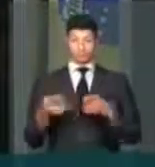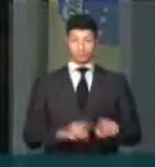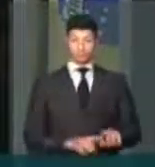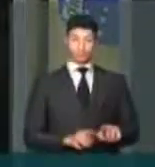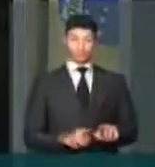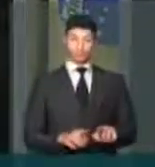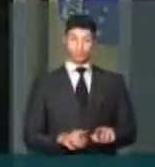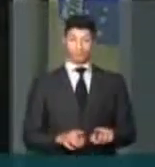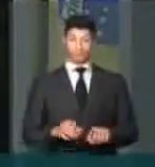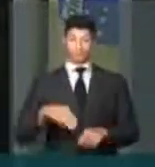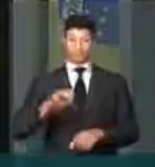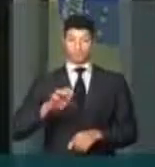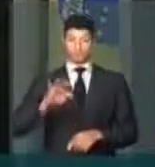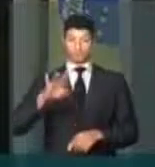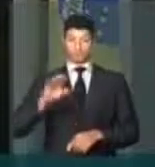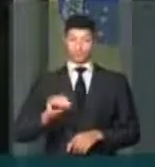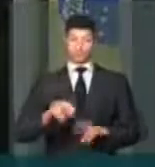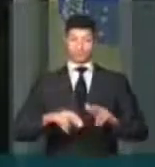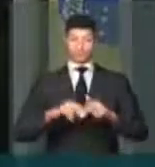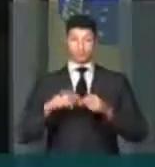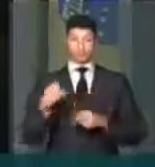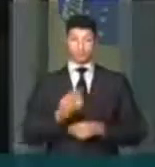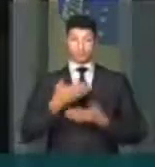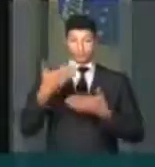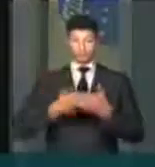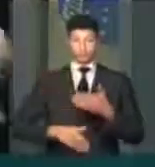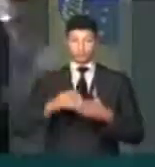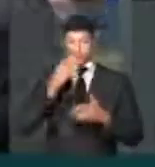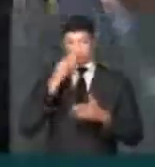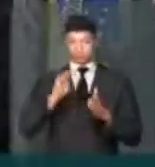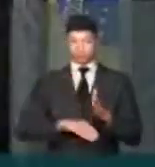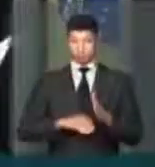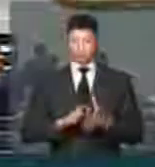contra em relação ao mérito. Portanto, o nosso parecer é pela rejeição.